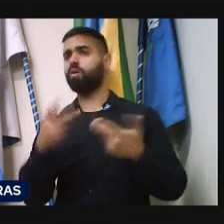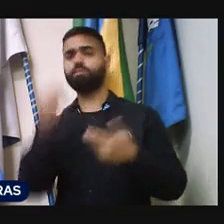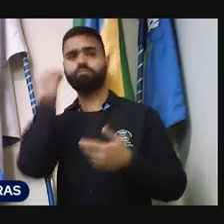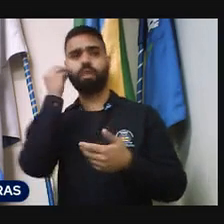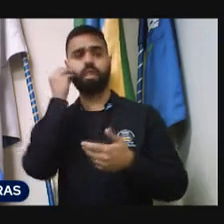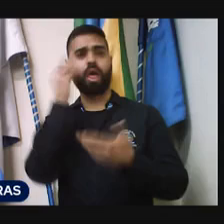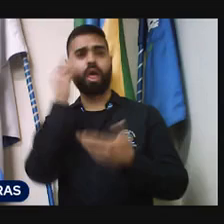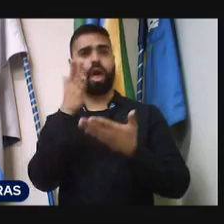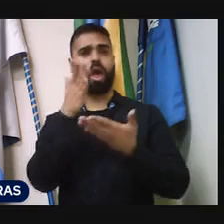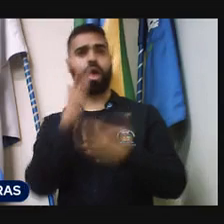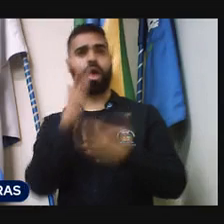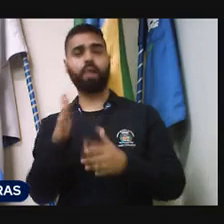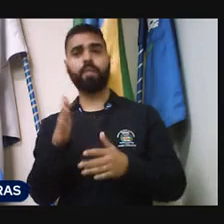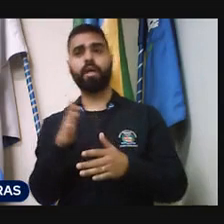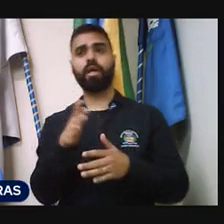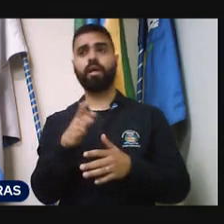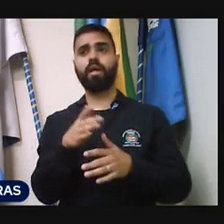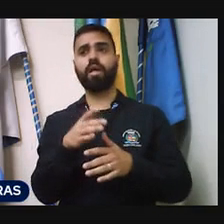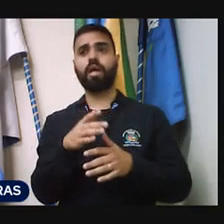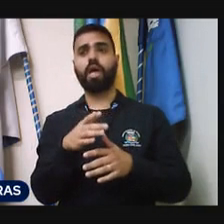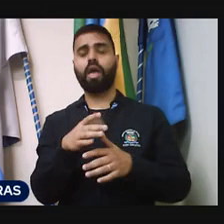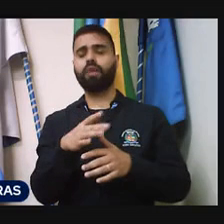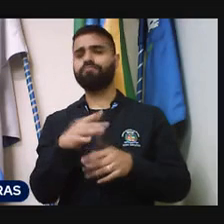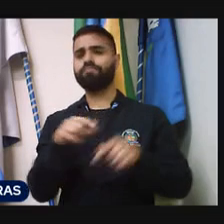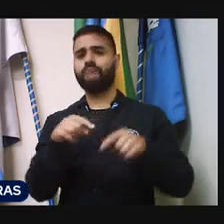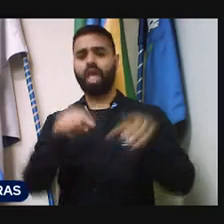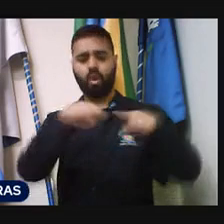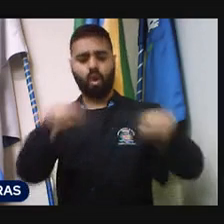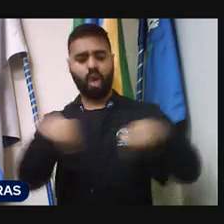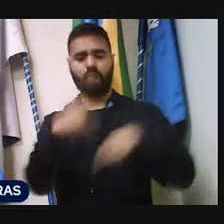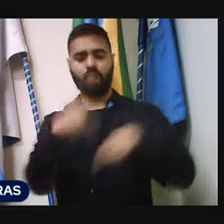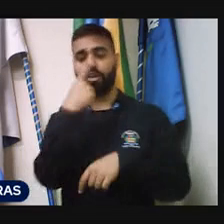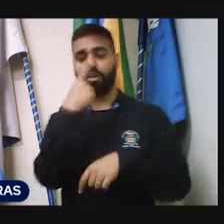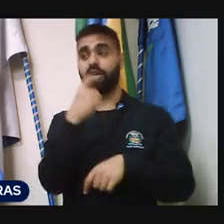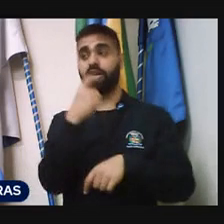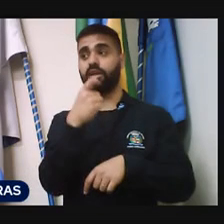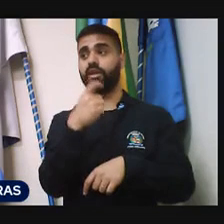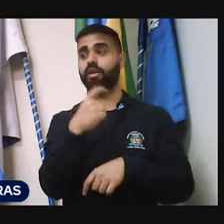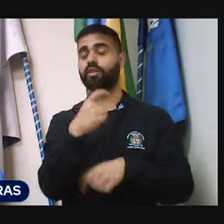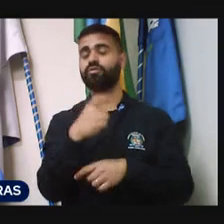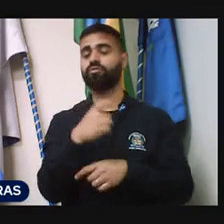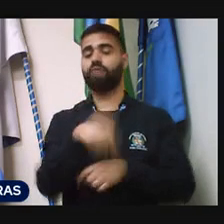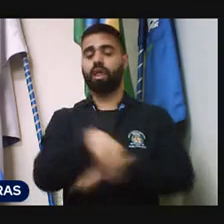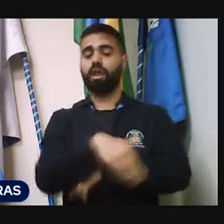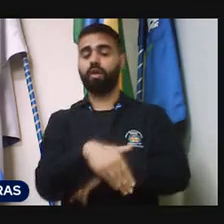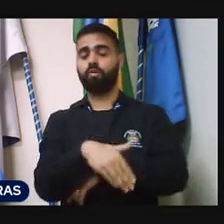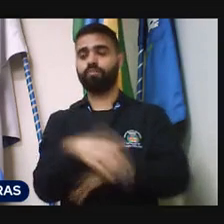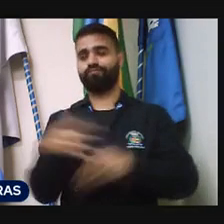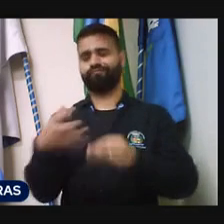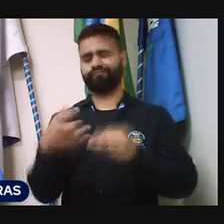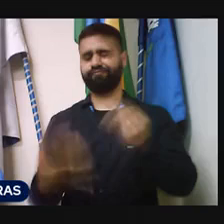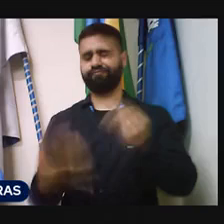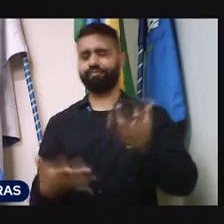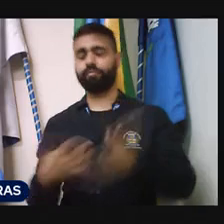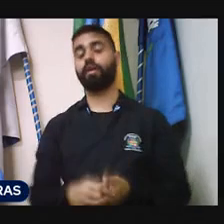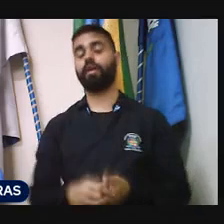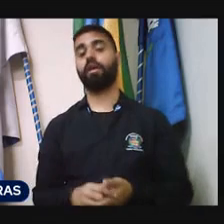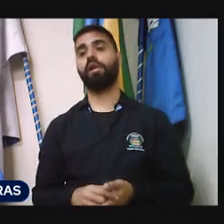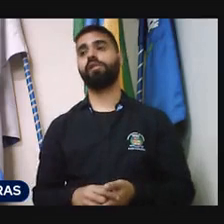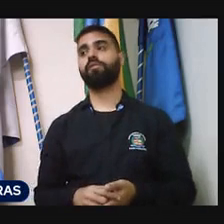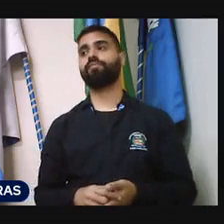a formação de uma lixeira na Rua Brigadeiro de as costas sentido corte de pedra justificativa